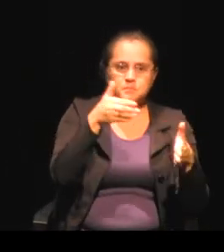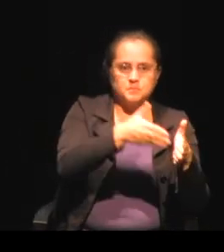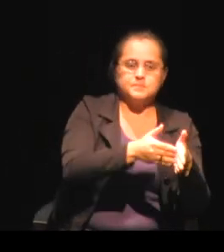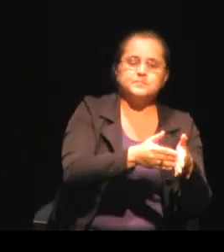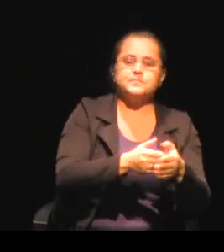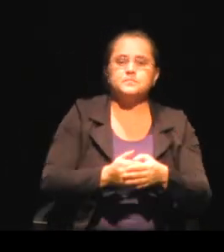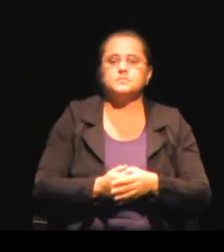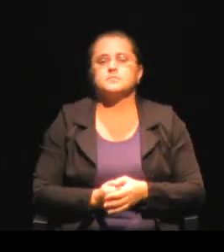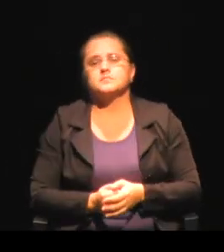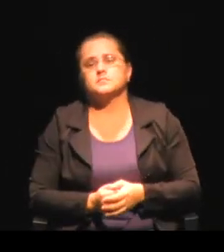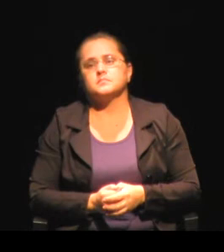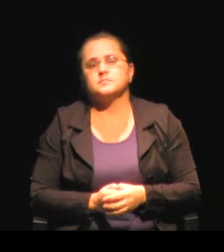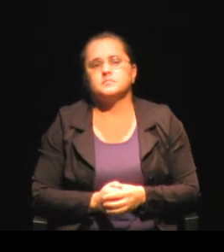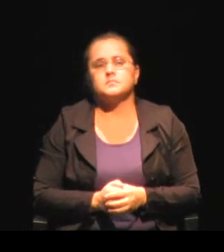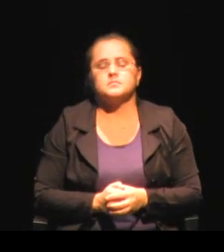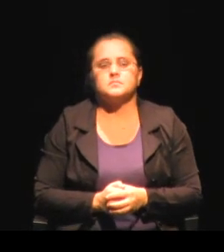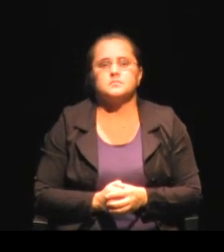essa